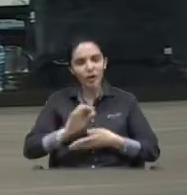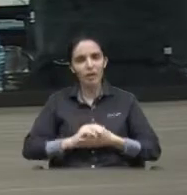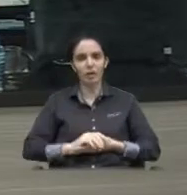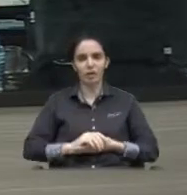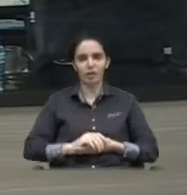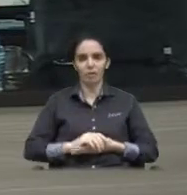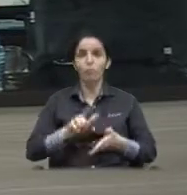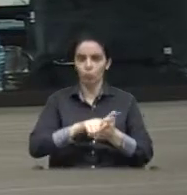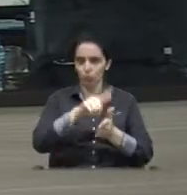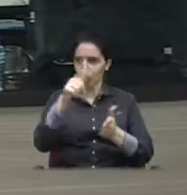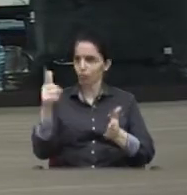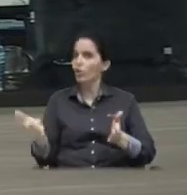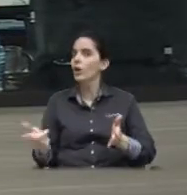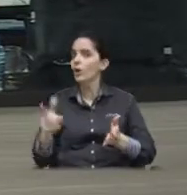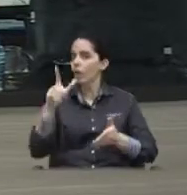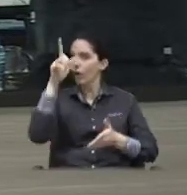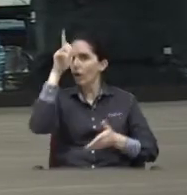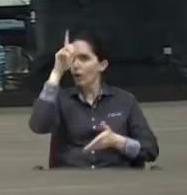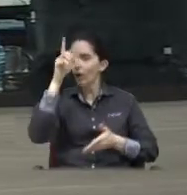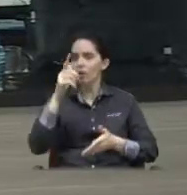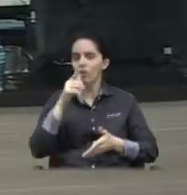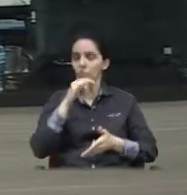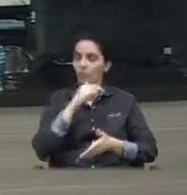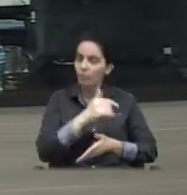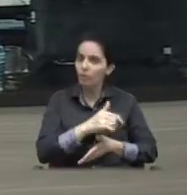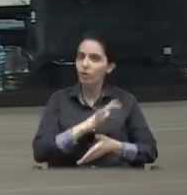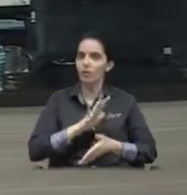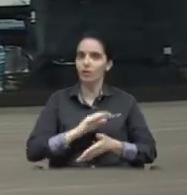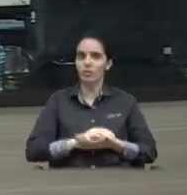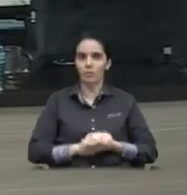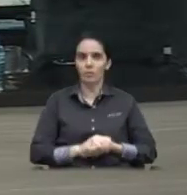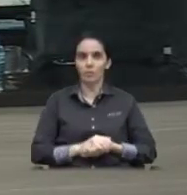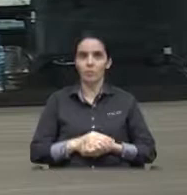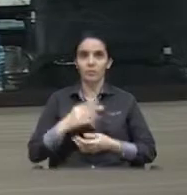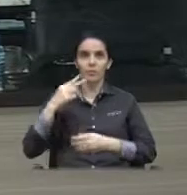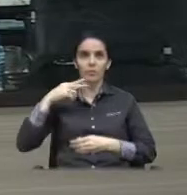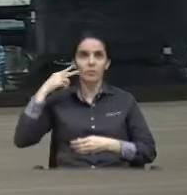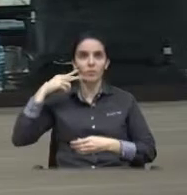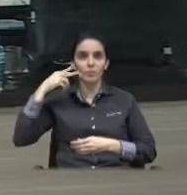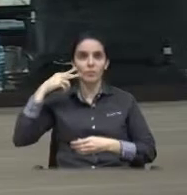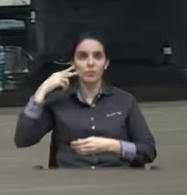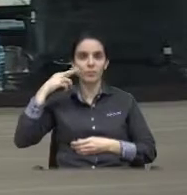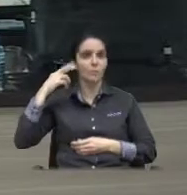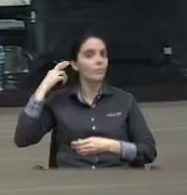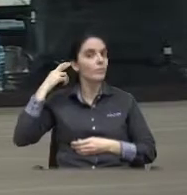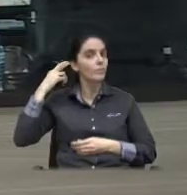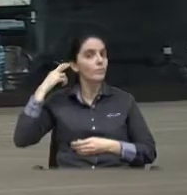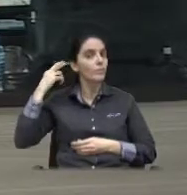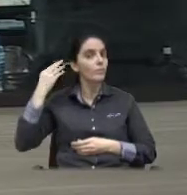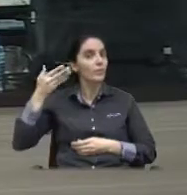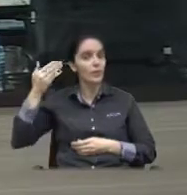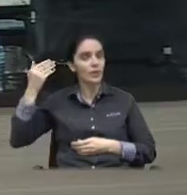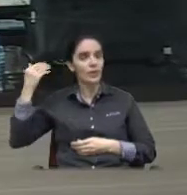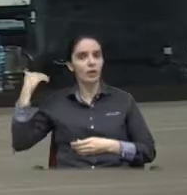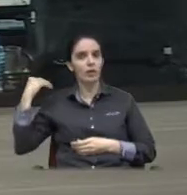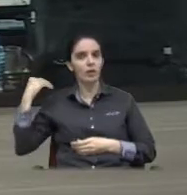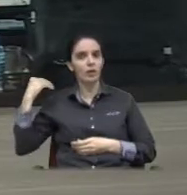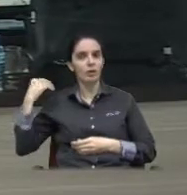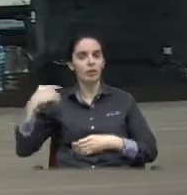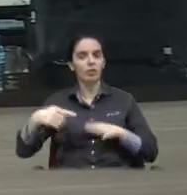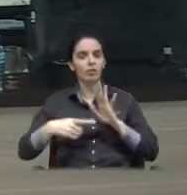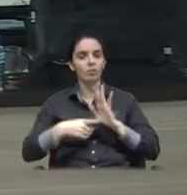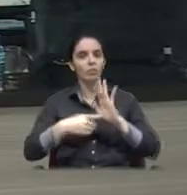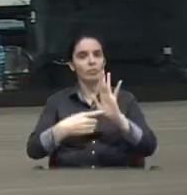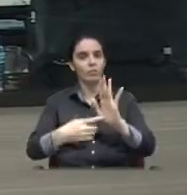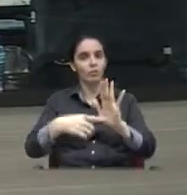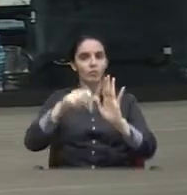na Gazeta, então eu não estou falando nada do que não estava na Gazeta. Inclusive o vereador Ronei, no outro mandato, ele citou o que é